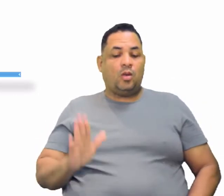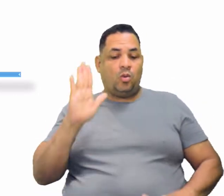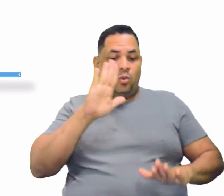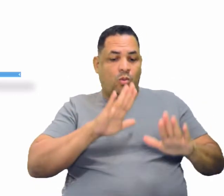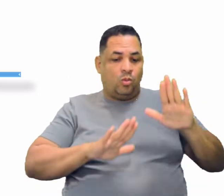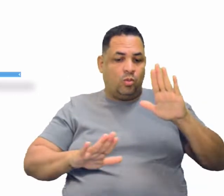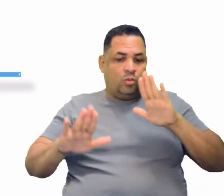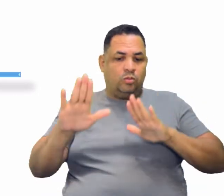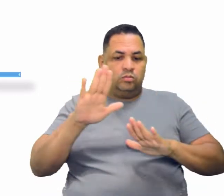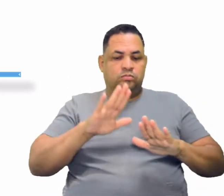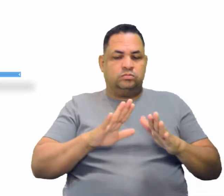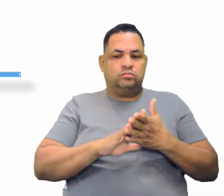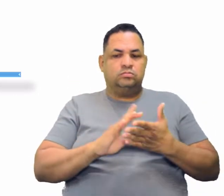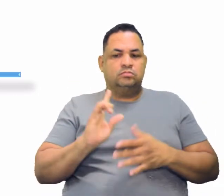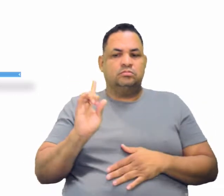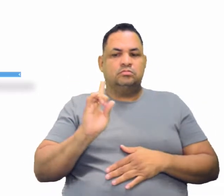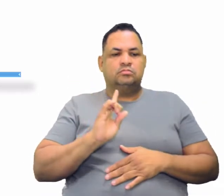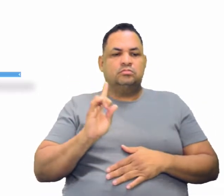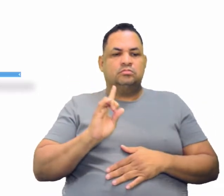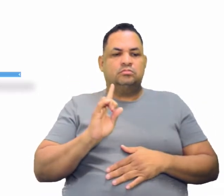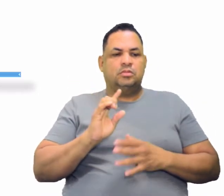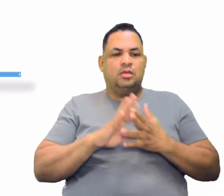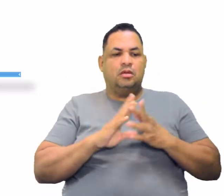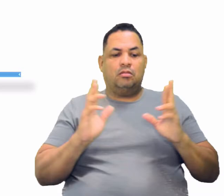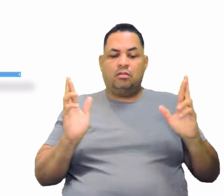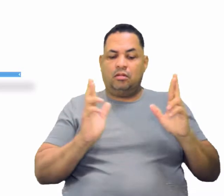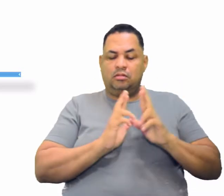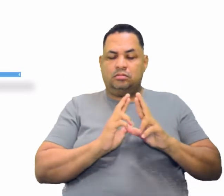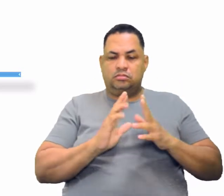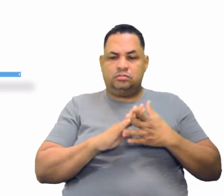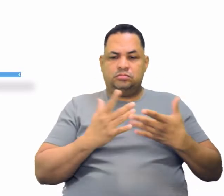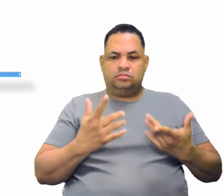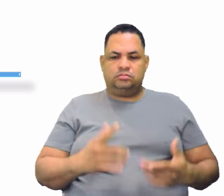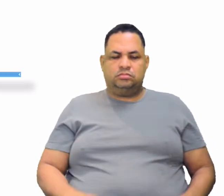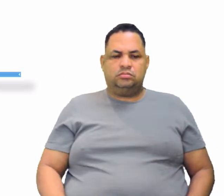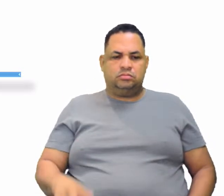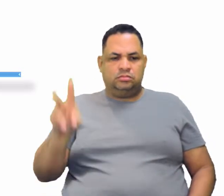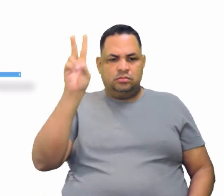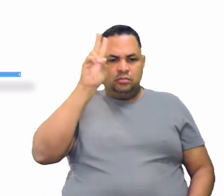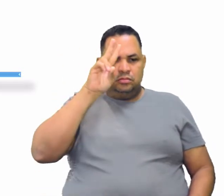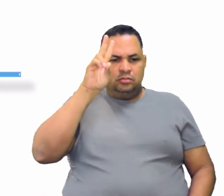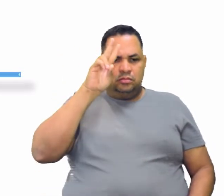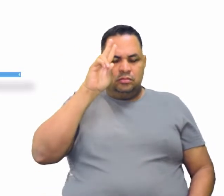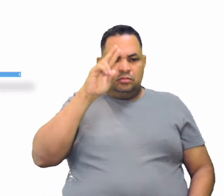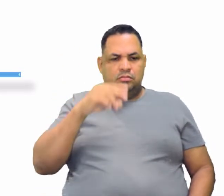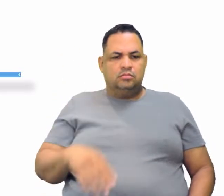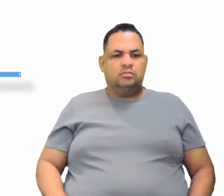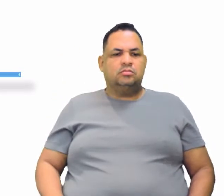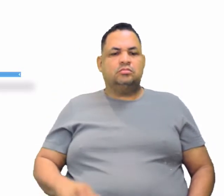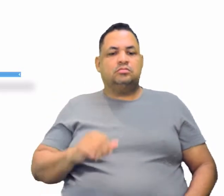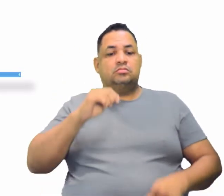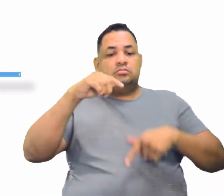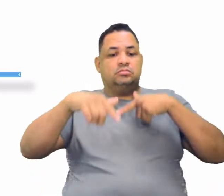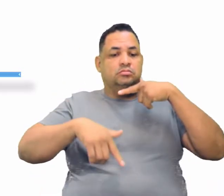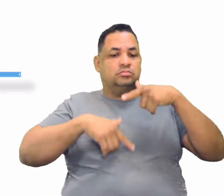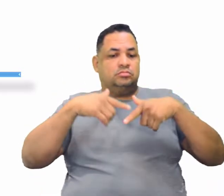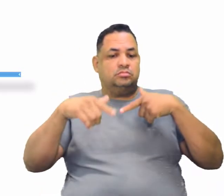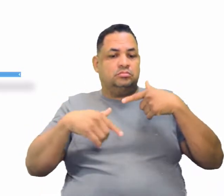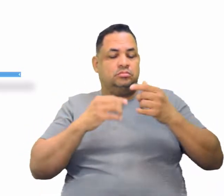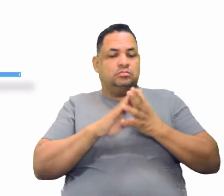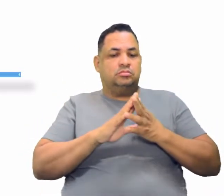cuidado. Isso aqui não é reação dessa força, tá? Lembrando que ação e reação atuam em